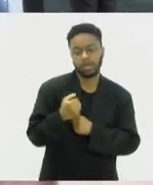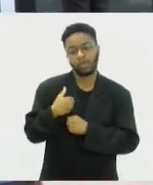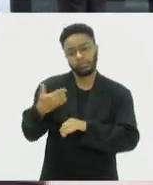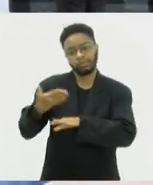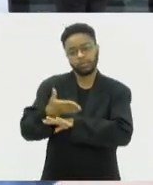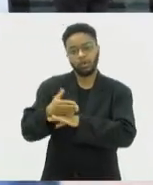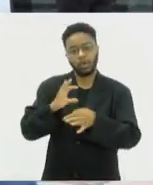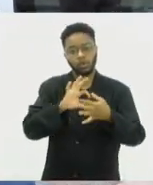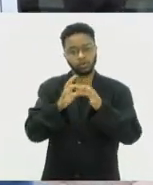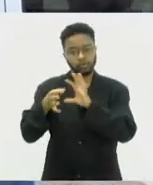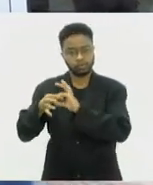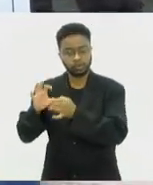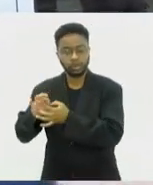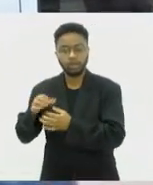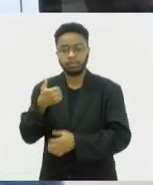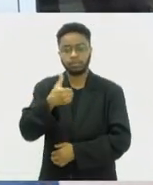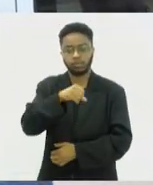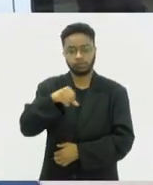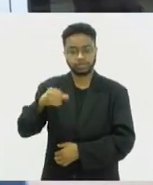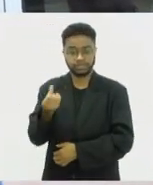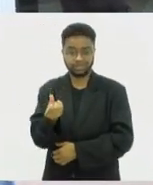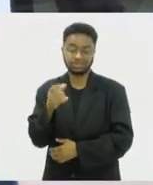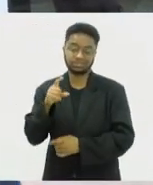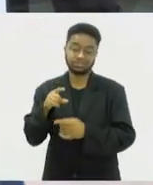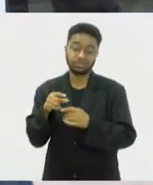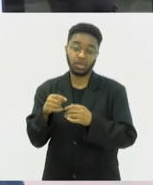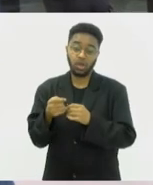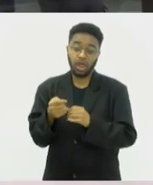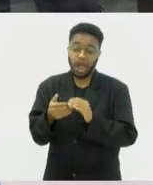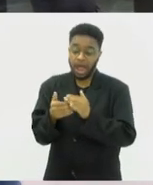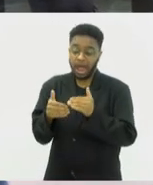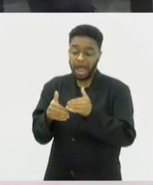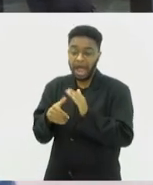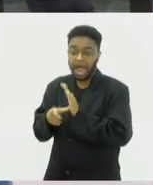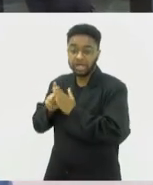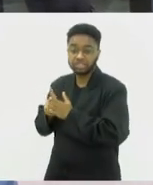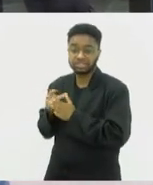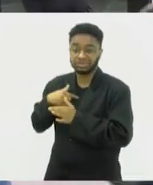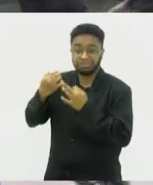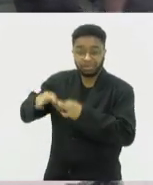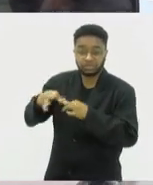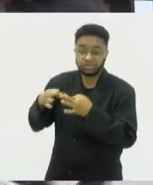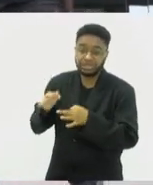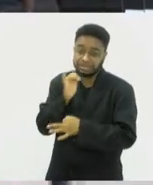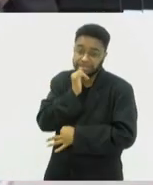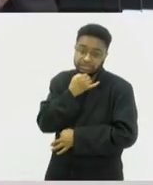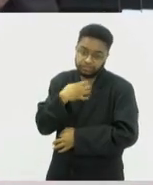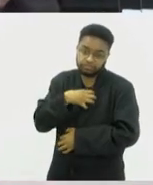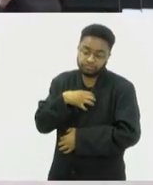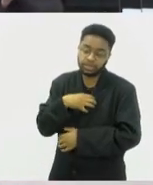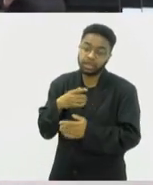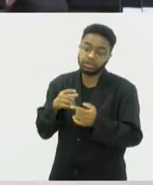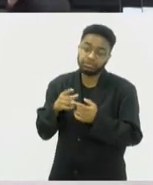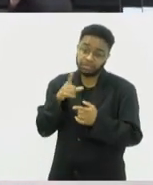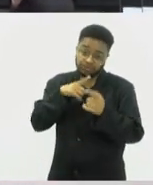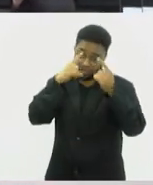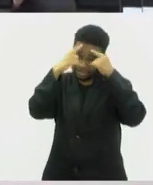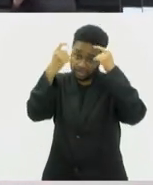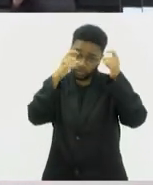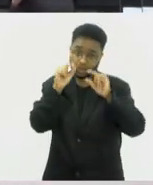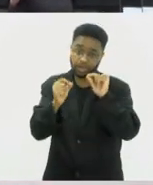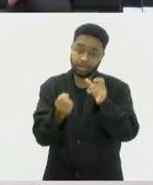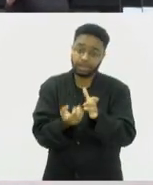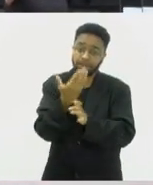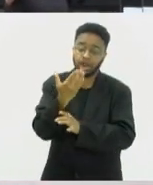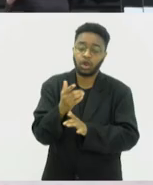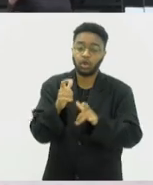aí, nas vésperas, eu machuquei. Não pude ir, fiquei super triste. Tive a ideia maluca de abrir uma locadora de vídeos, em 97. E essa é